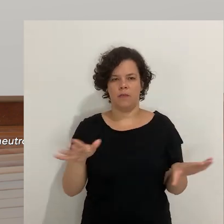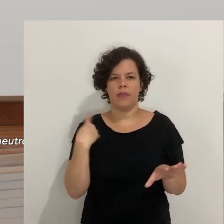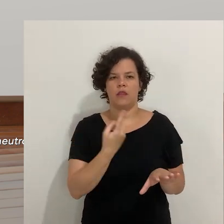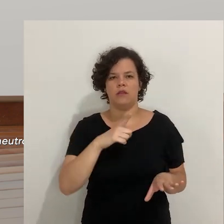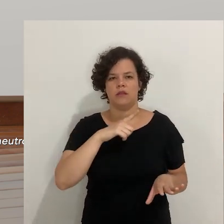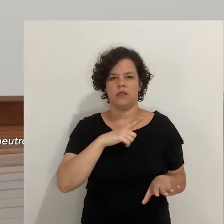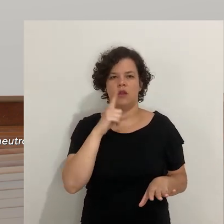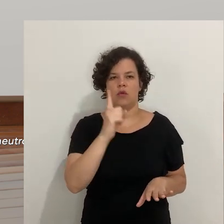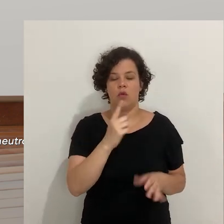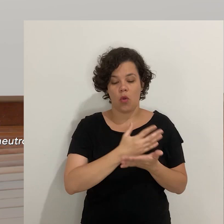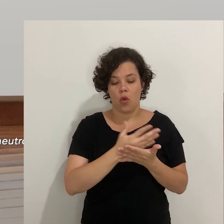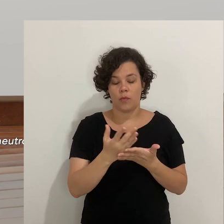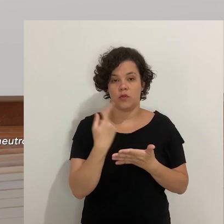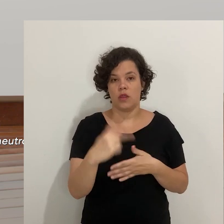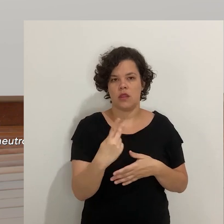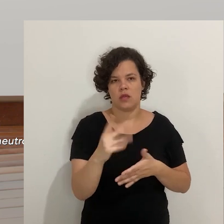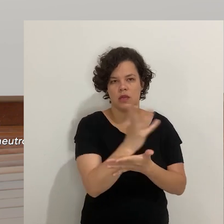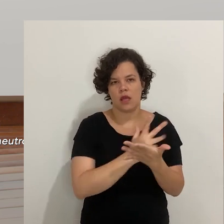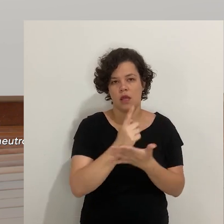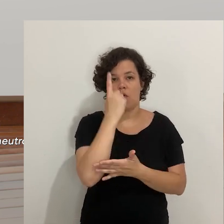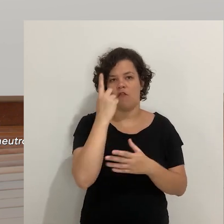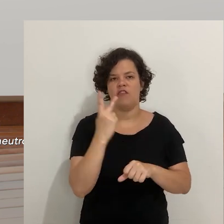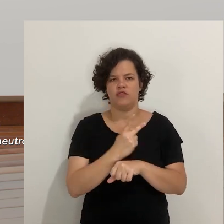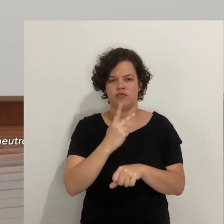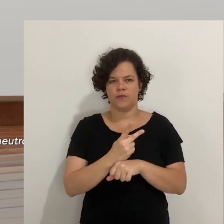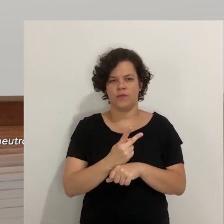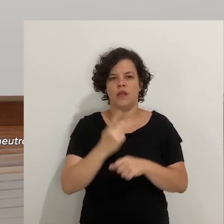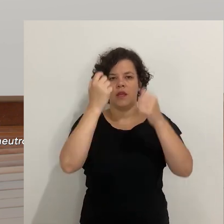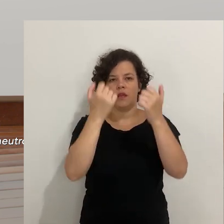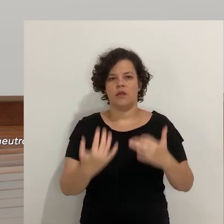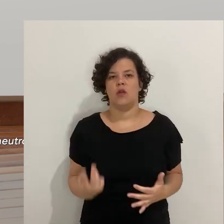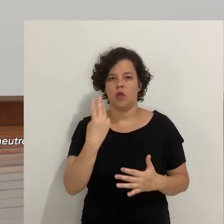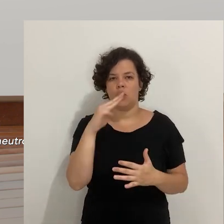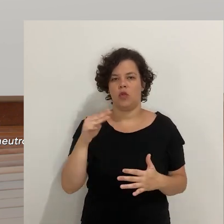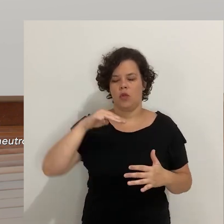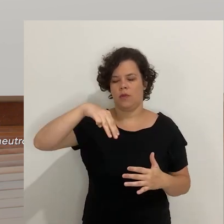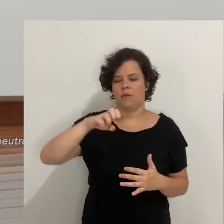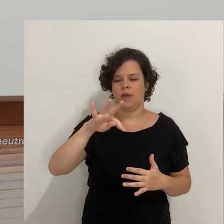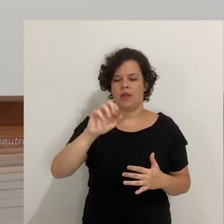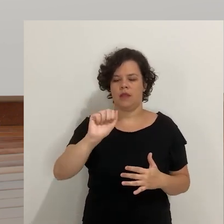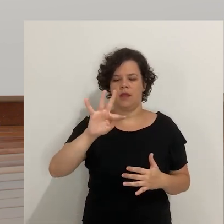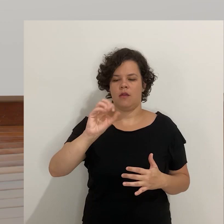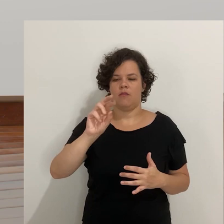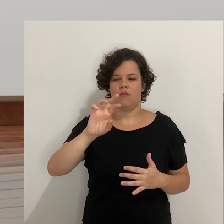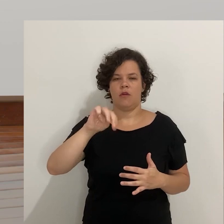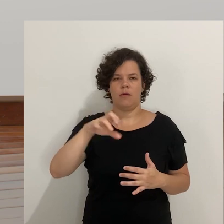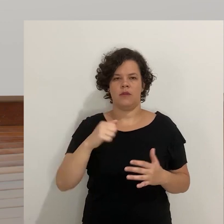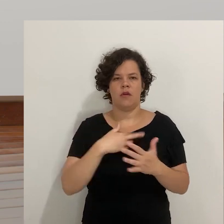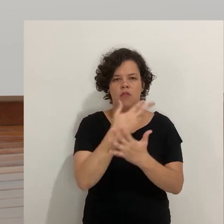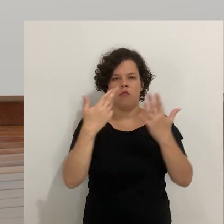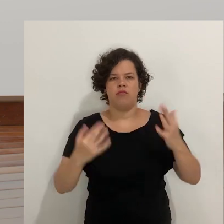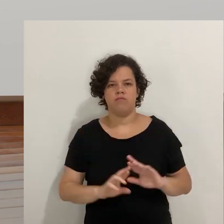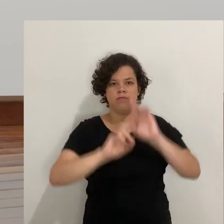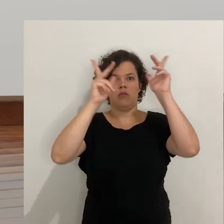e formas em tamanhos proporcionais. A partir de desenhos, um vídeo chamado Metaformas, onde essas